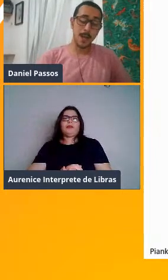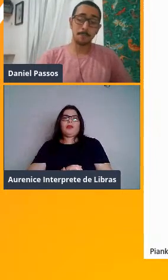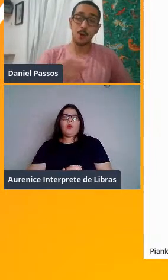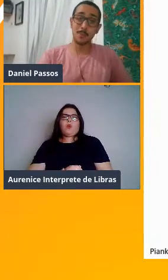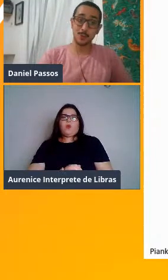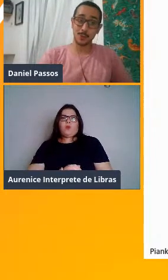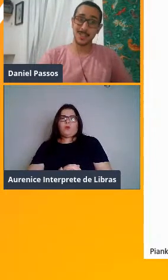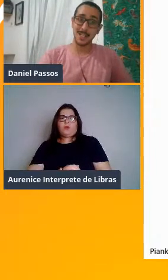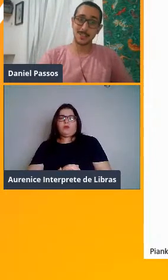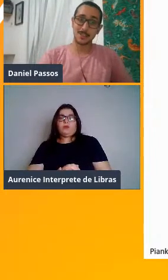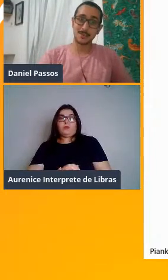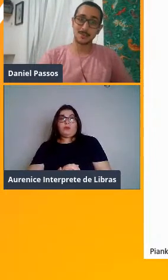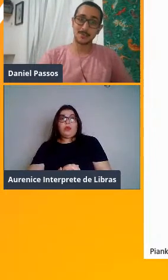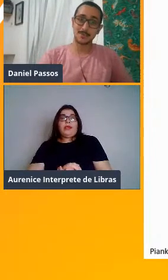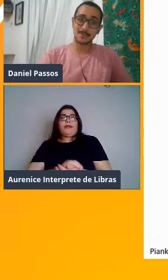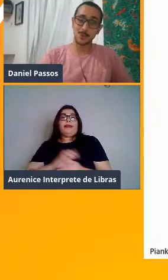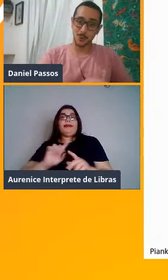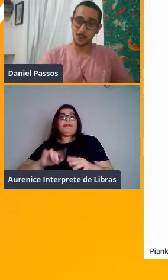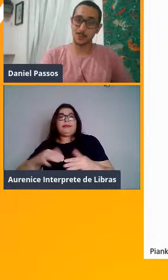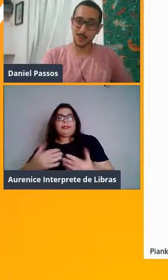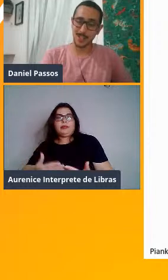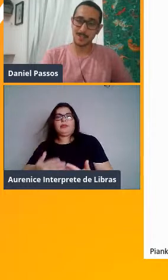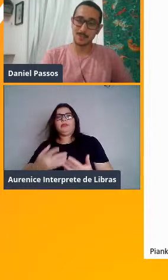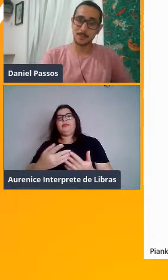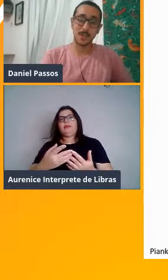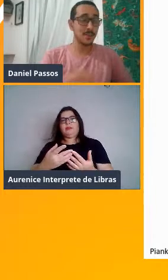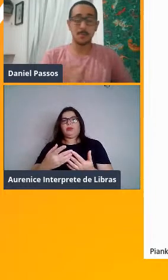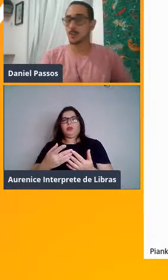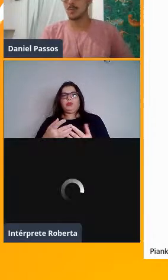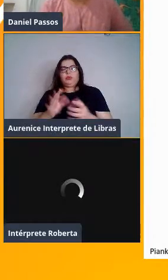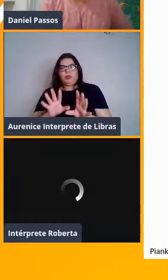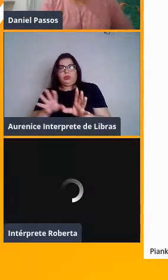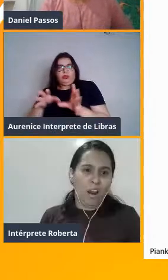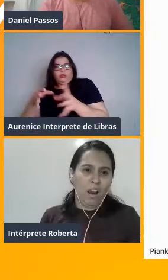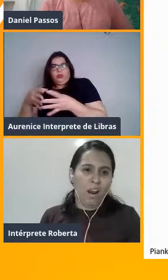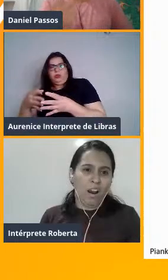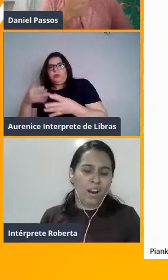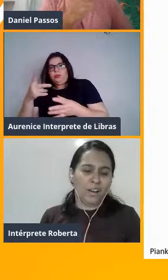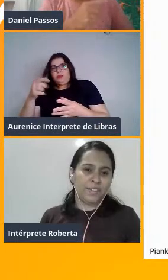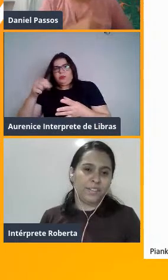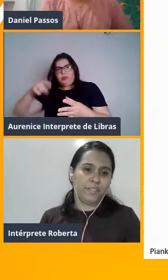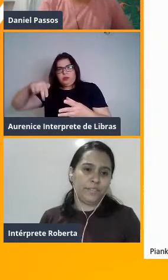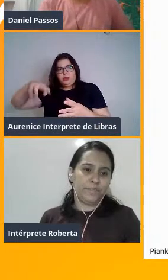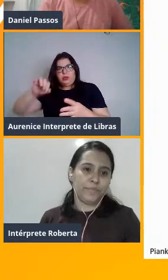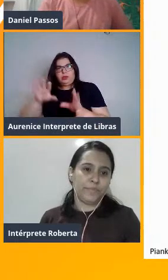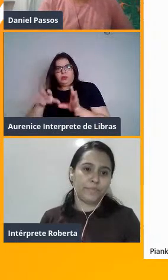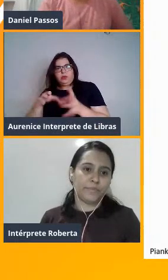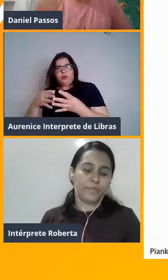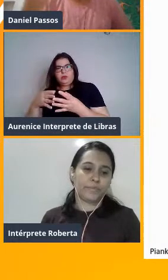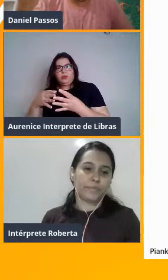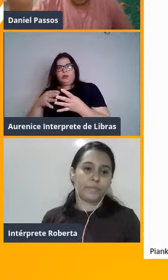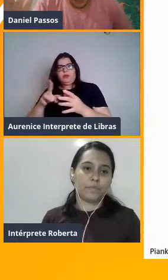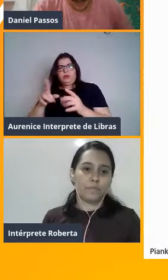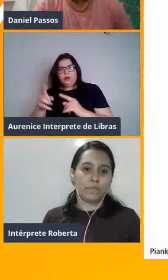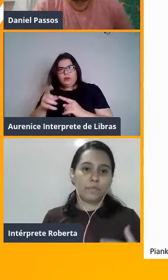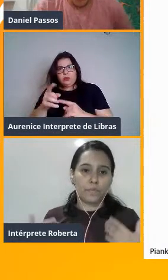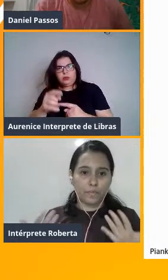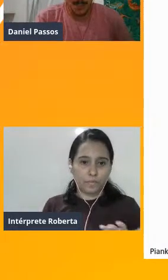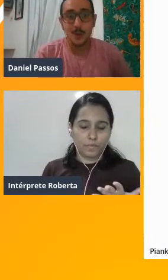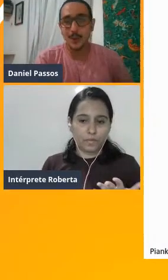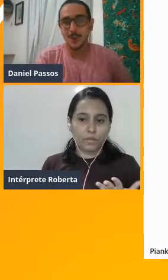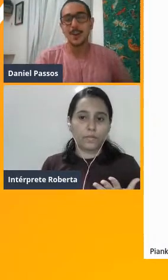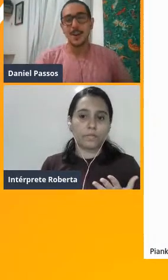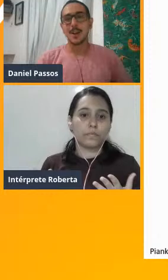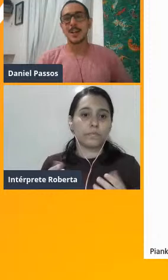a promiscuidade no grupo dos lagartos parece ser mais comum, mesmo em sistemas ditos poligínicos, até mesmo em sistemas